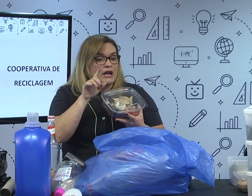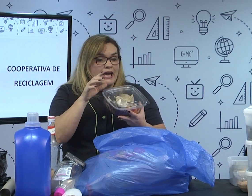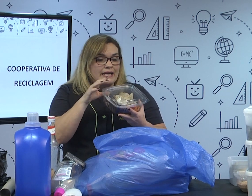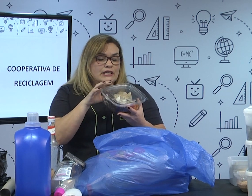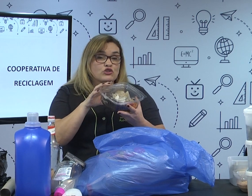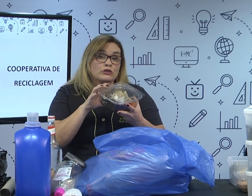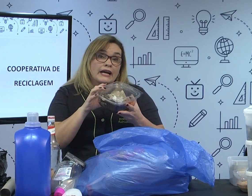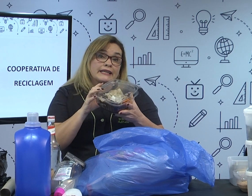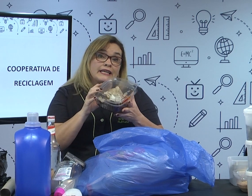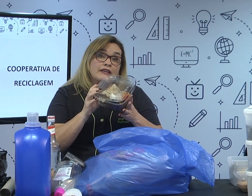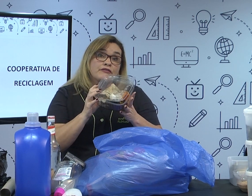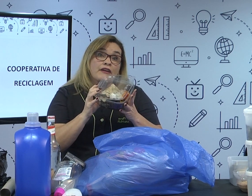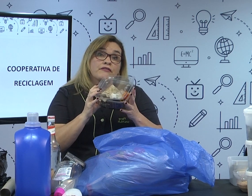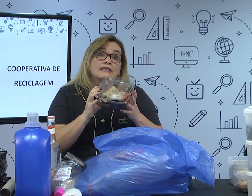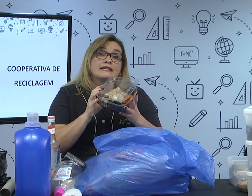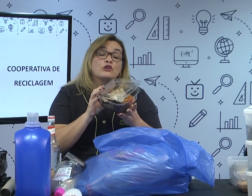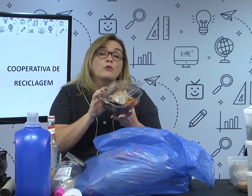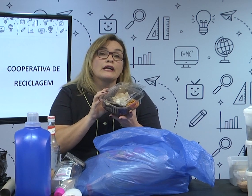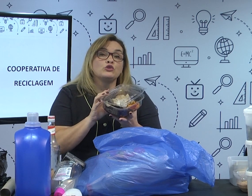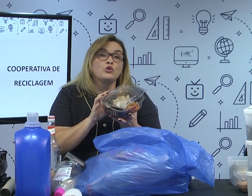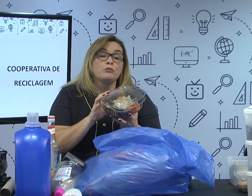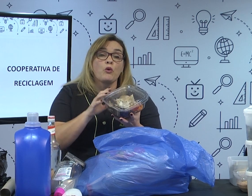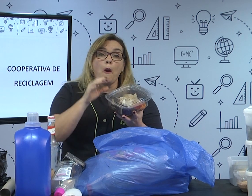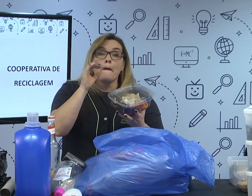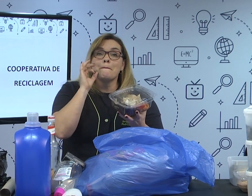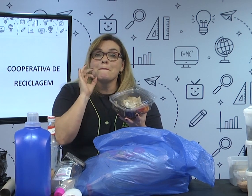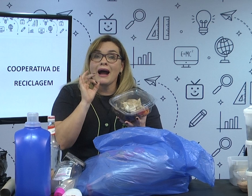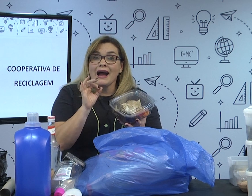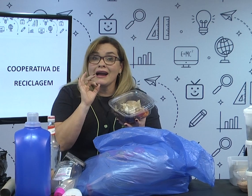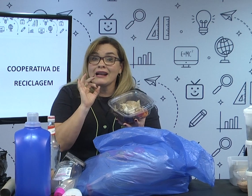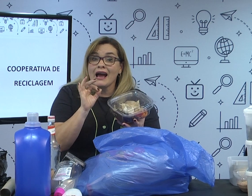Não, isso daqui vai fazer um adubo